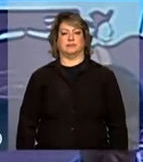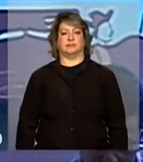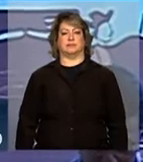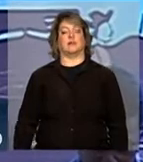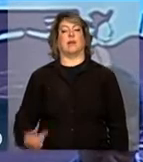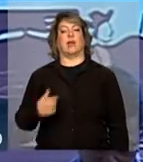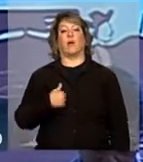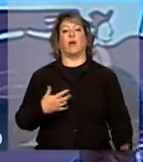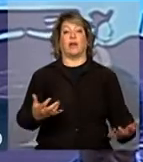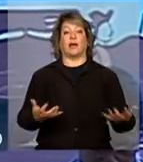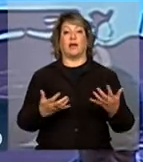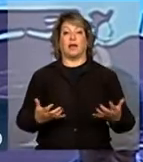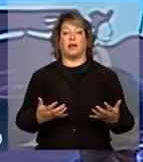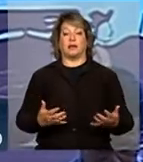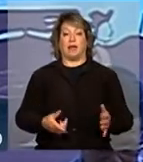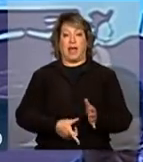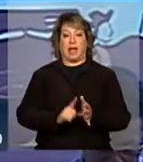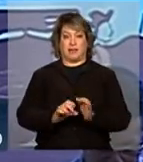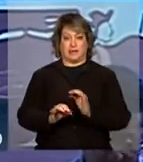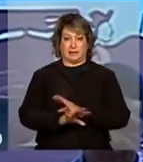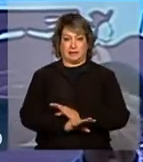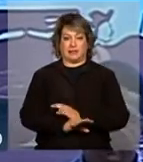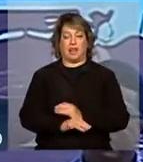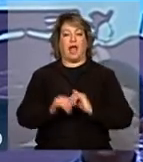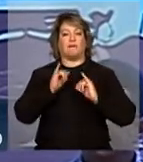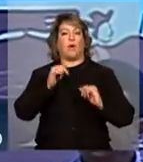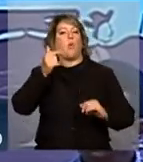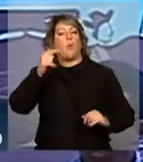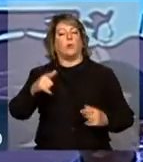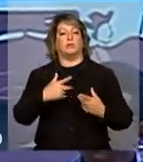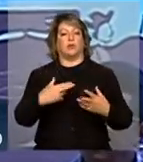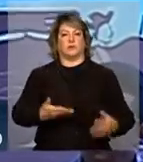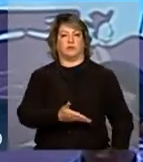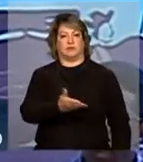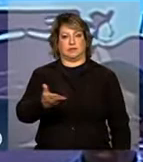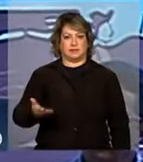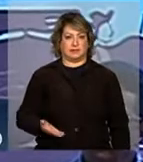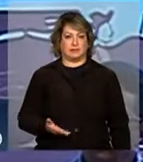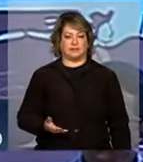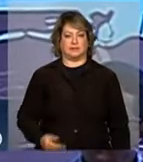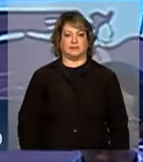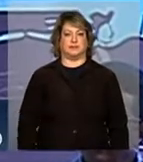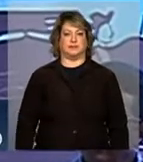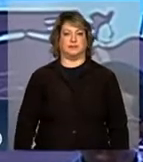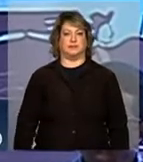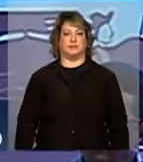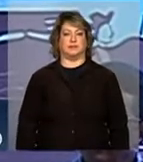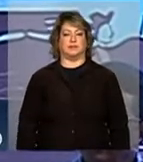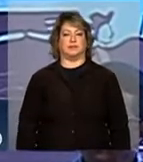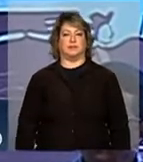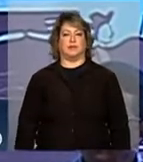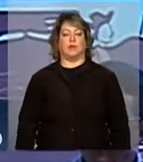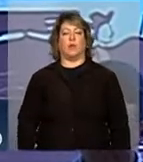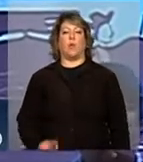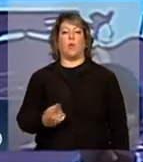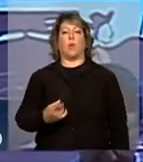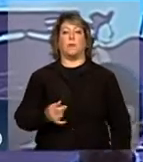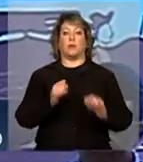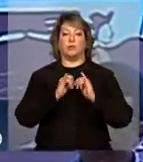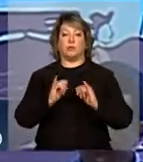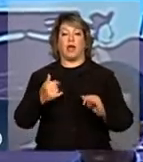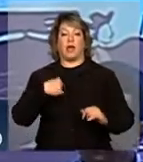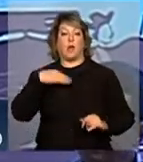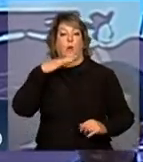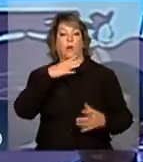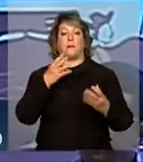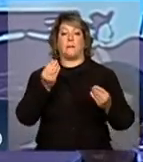Eu queria, antes de encerrar, dar uma outra notícia para vocês. Uma notícia que eu acho que é muito